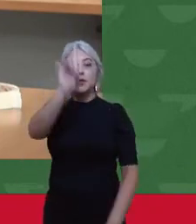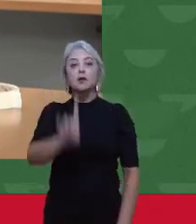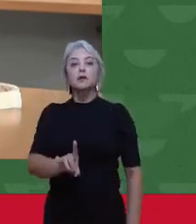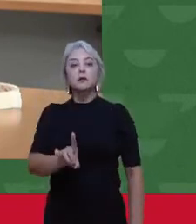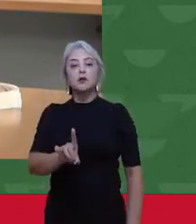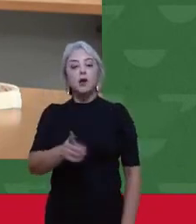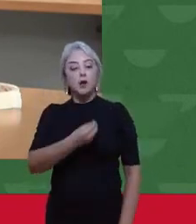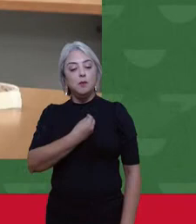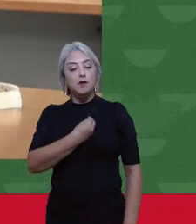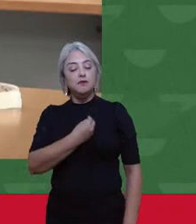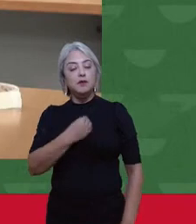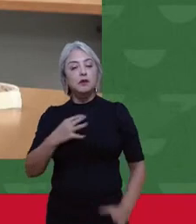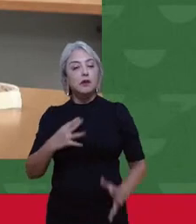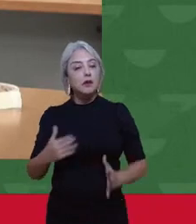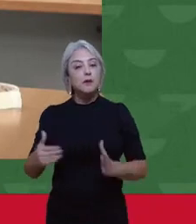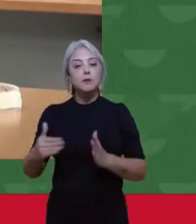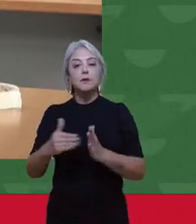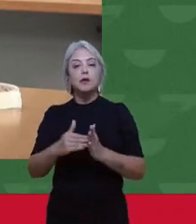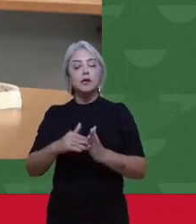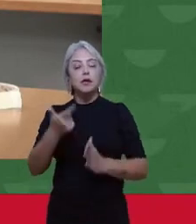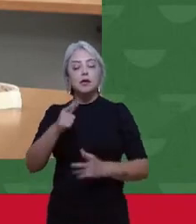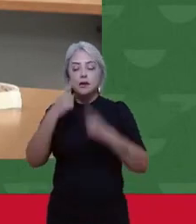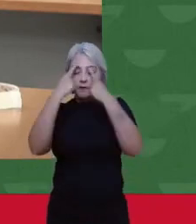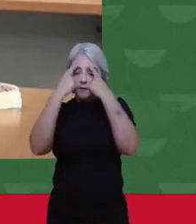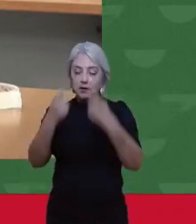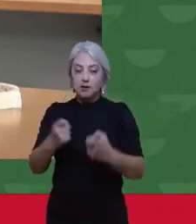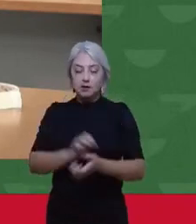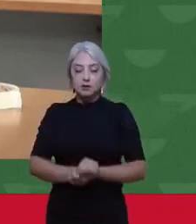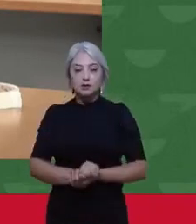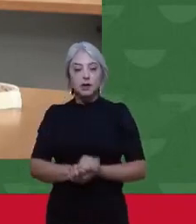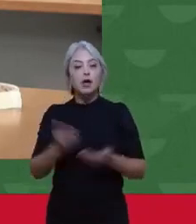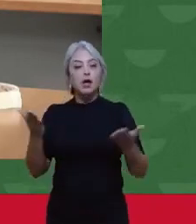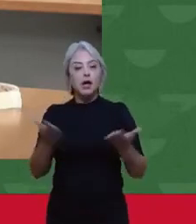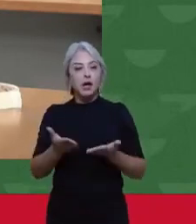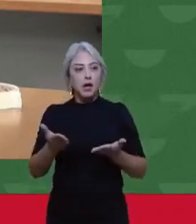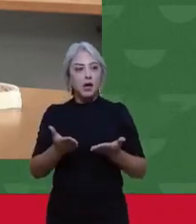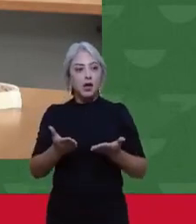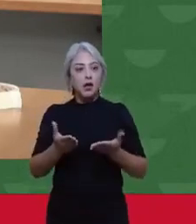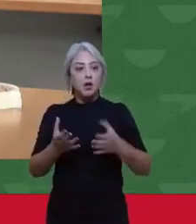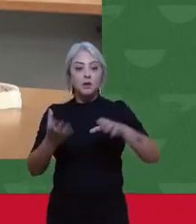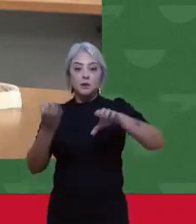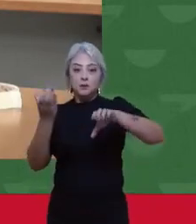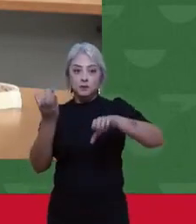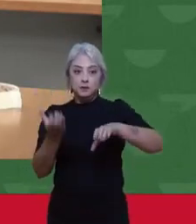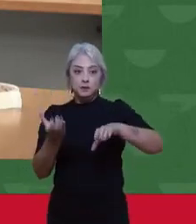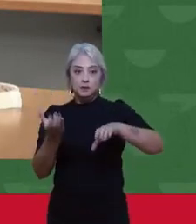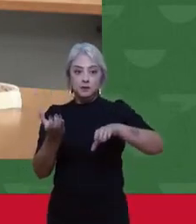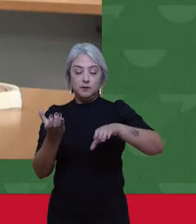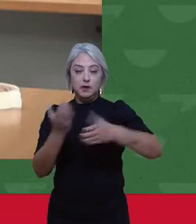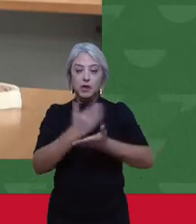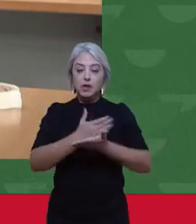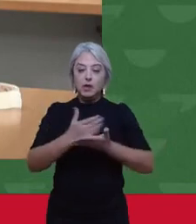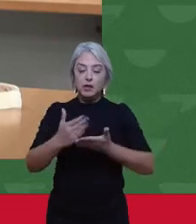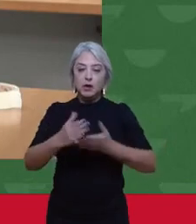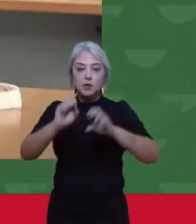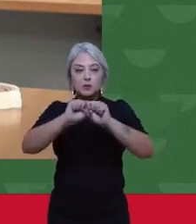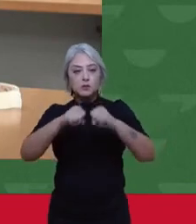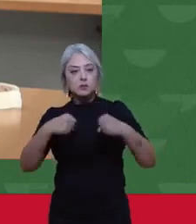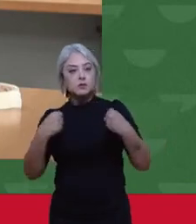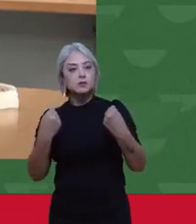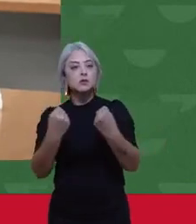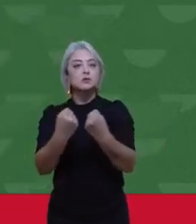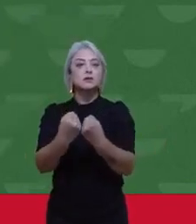a uma vida plena e sem violência. Neste momento, no Congresso Nacional, iniciou um